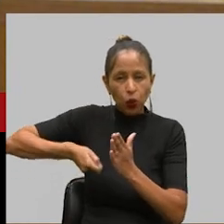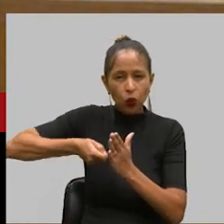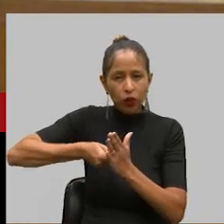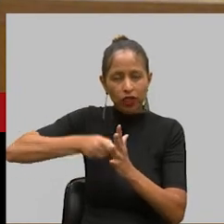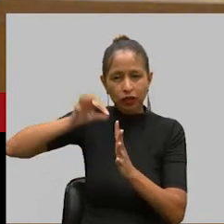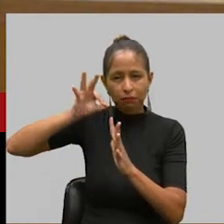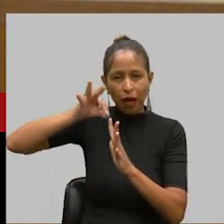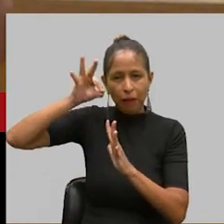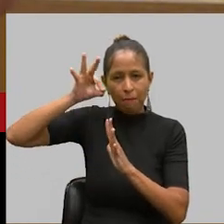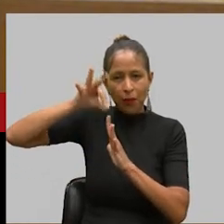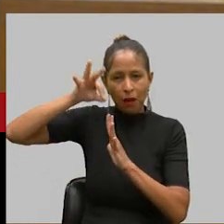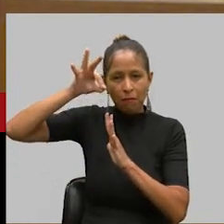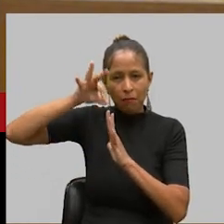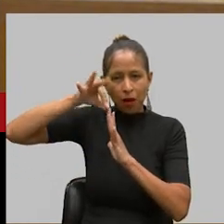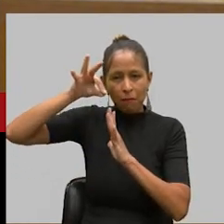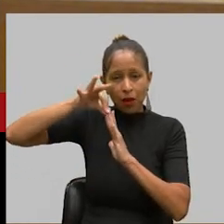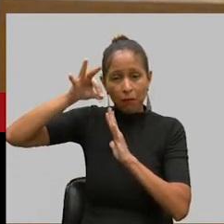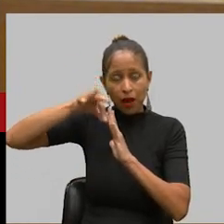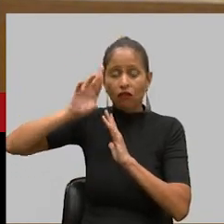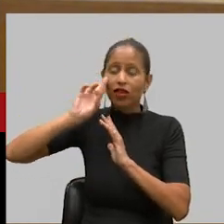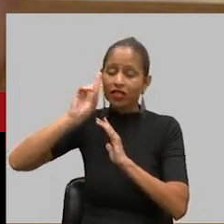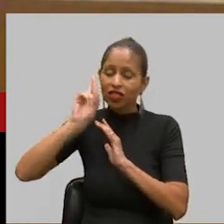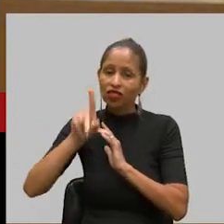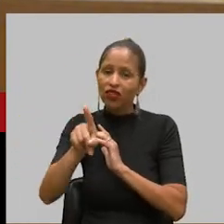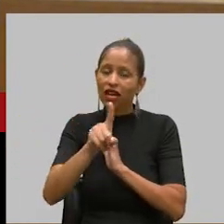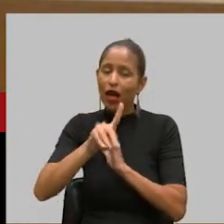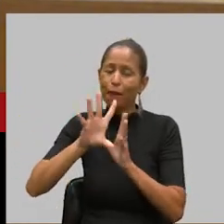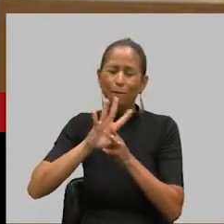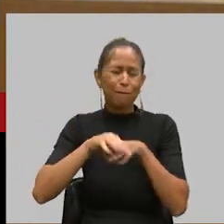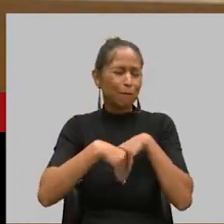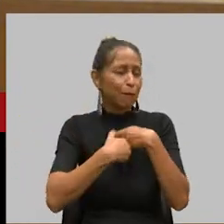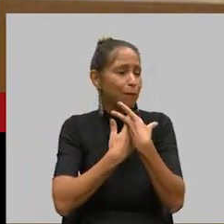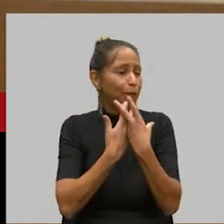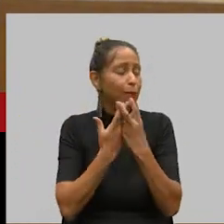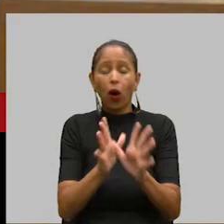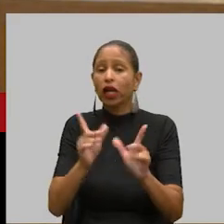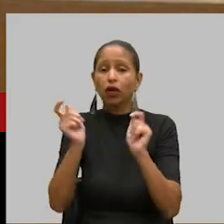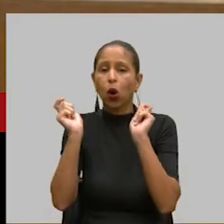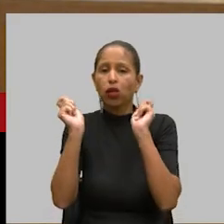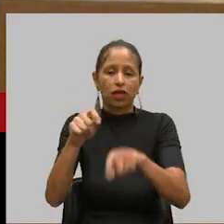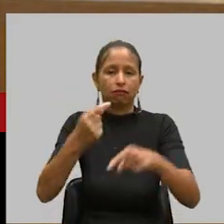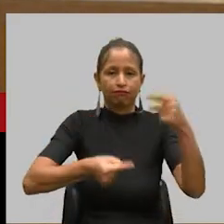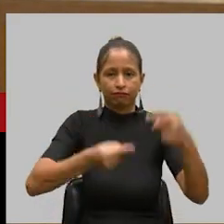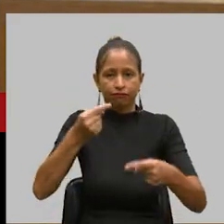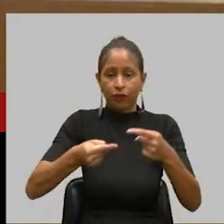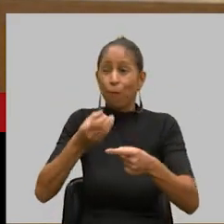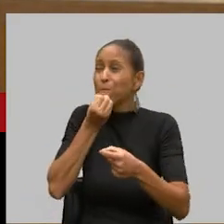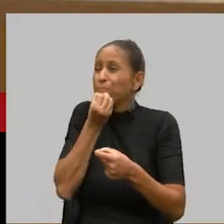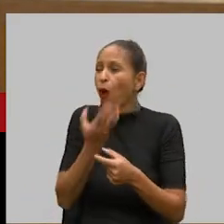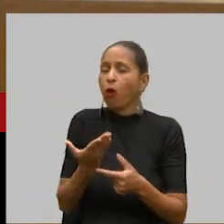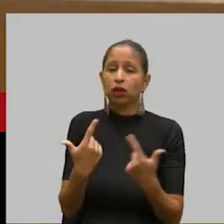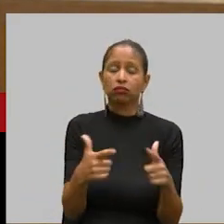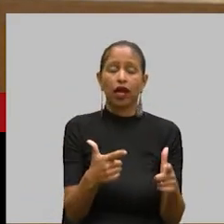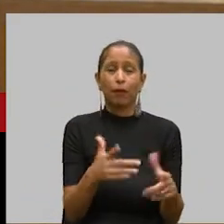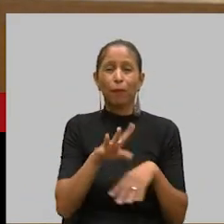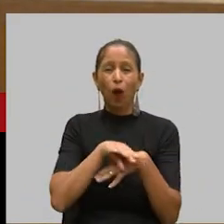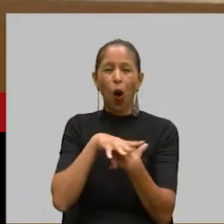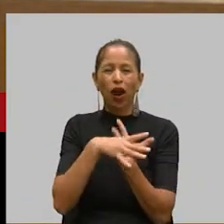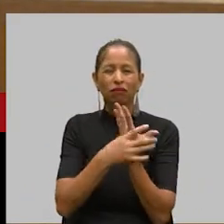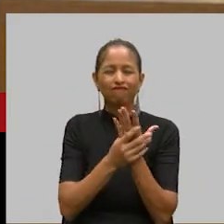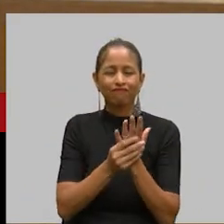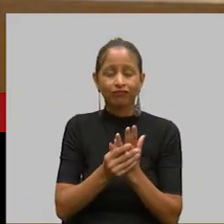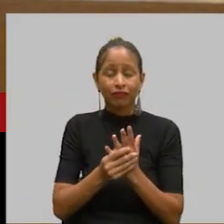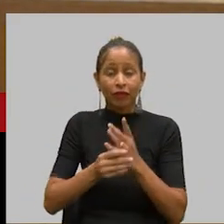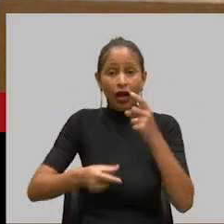para essas diferenças a gente embola tudo e não consegue construir políticas públicas eficientes porque políticas